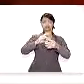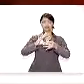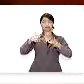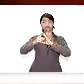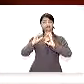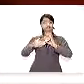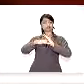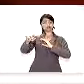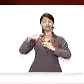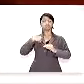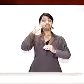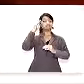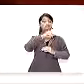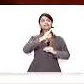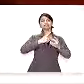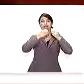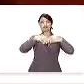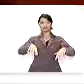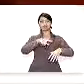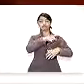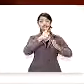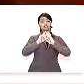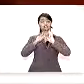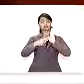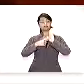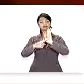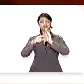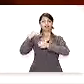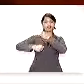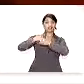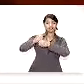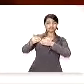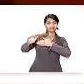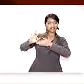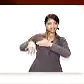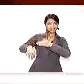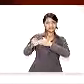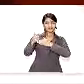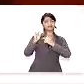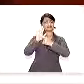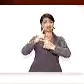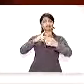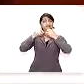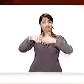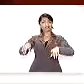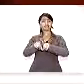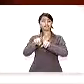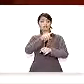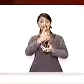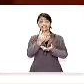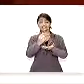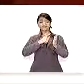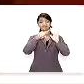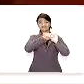vultuoso prejuízo apresentado no encerramento do exercício dos insatisfatórios índices de liquidez e